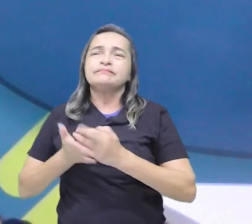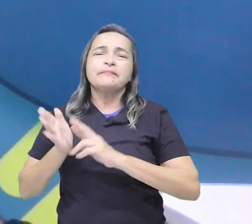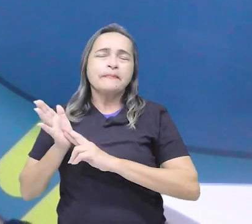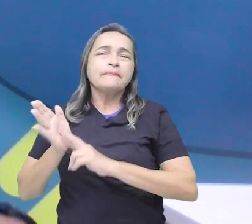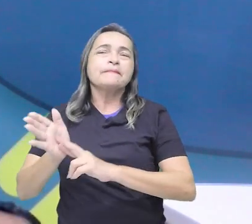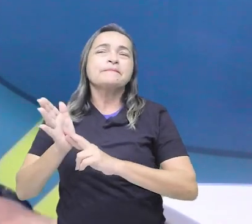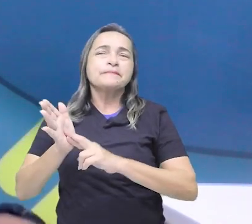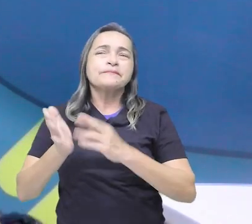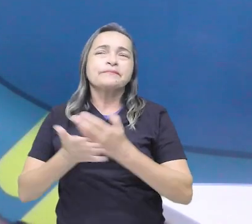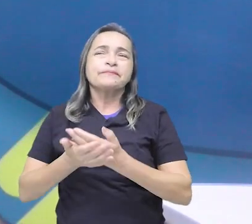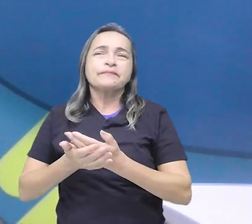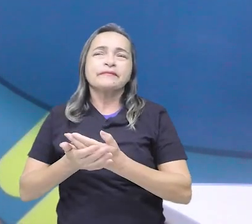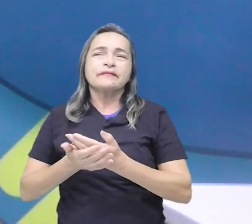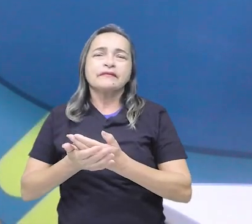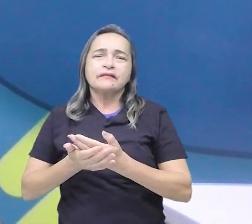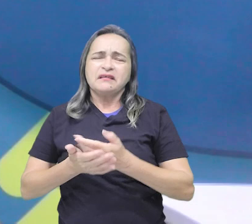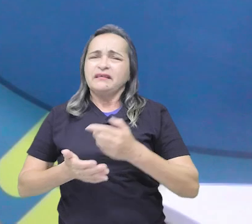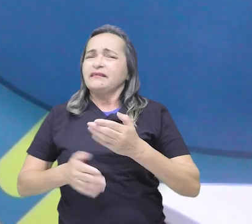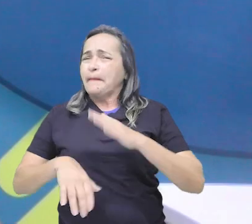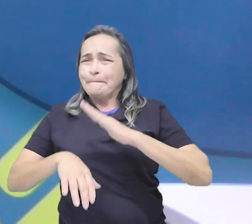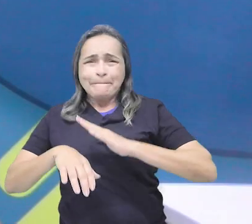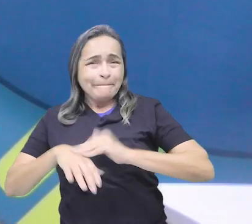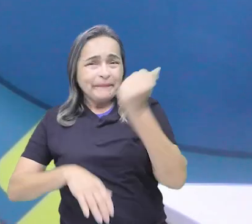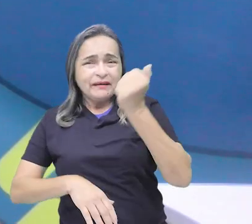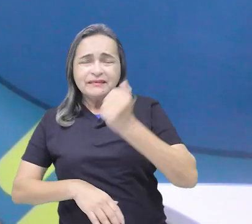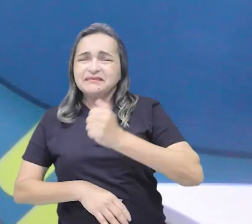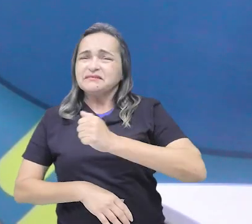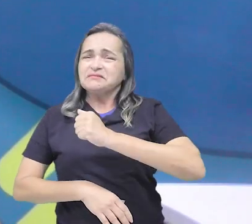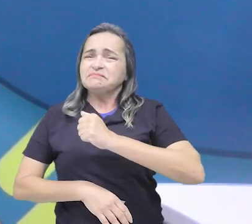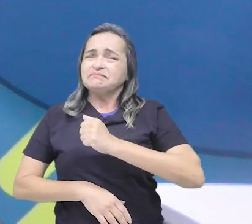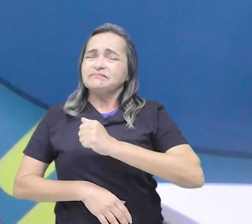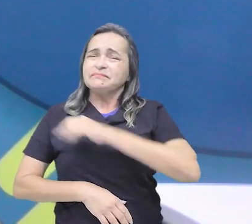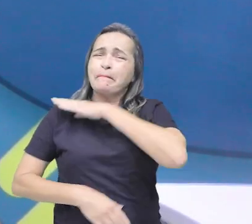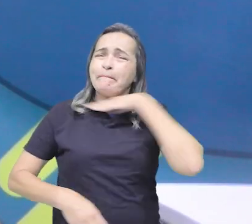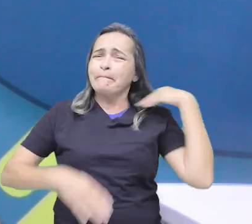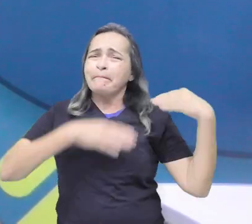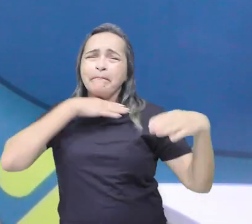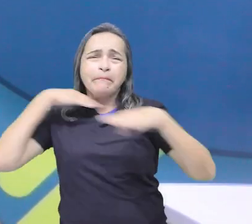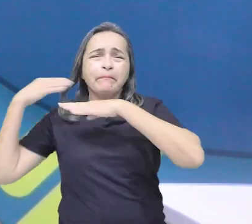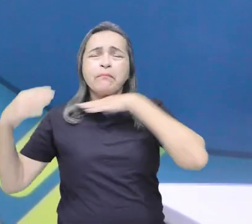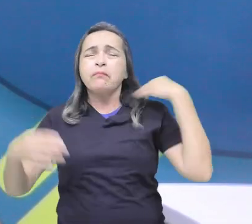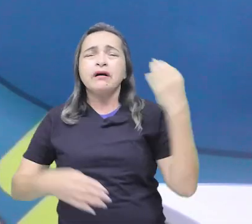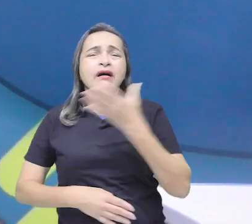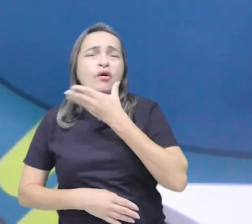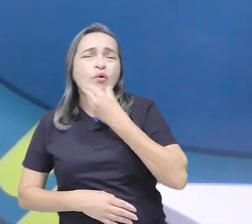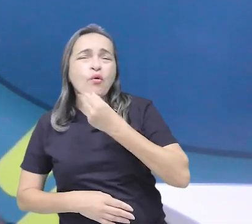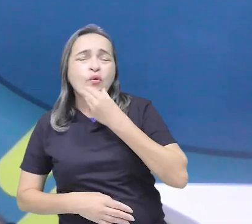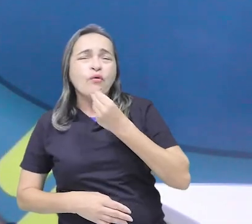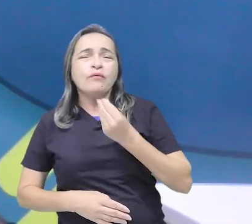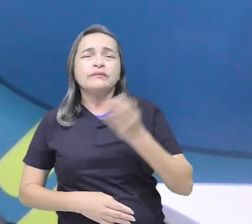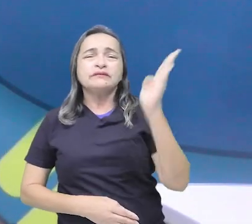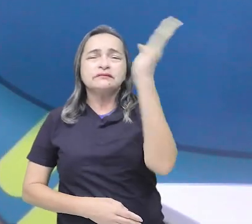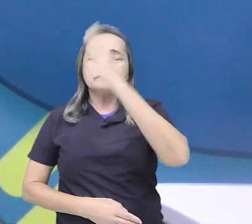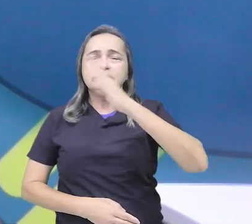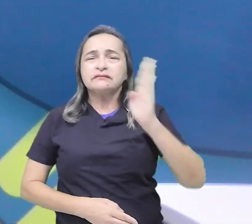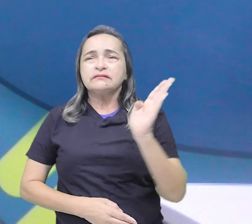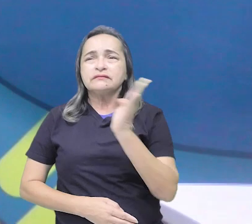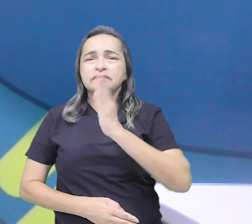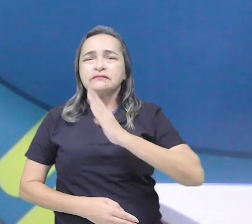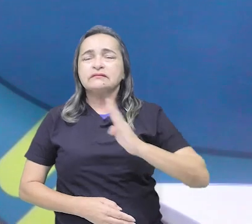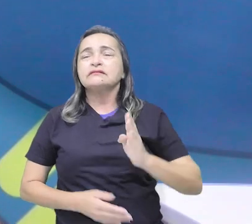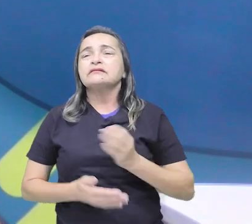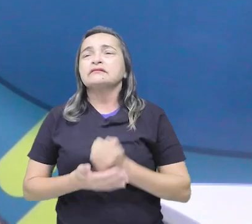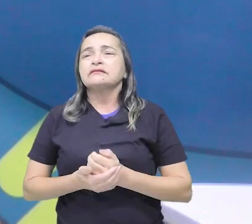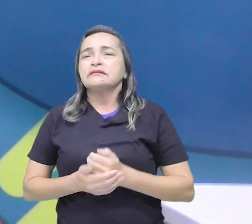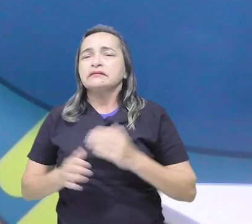por gênero mais incidente no país, que mais matam homens, né, no país, o INCA estima que